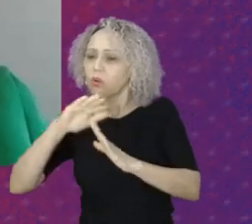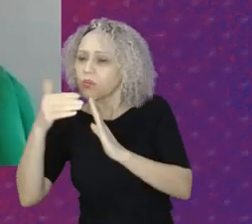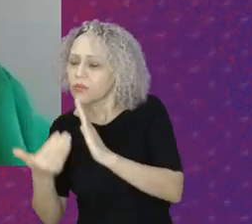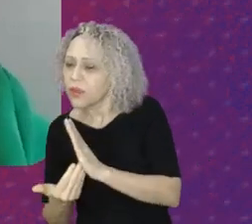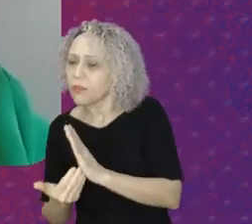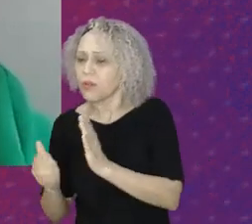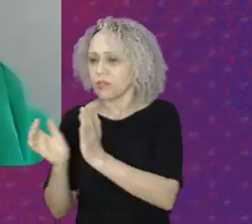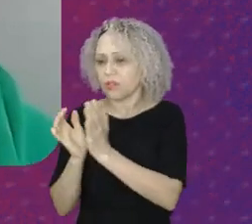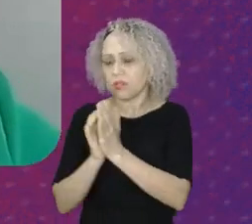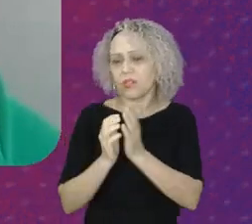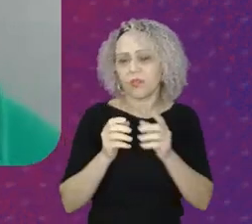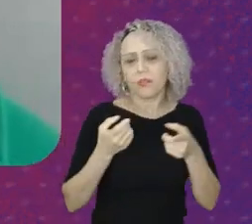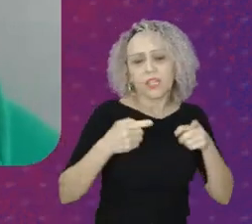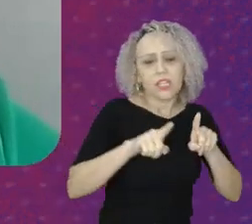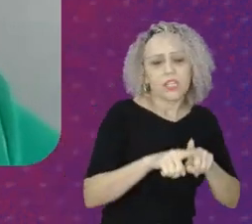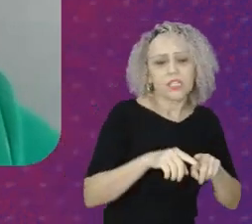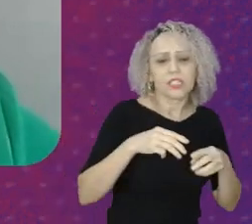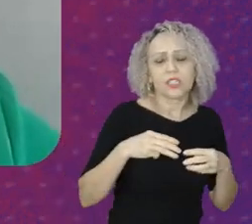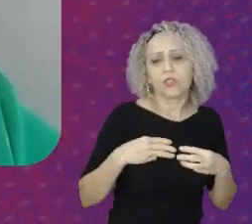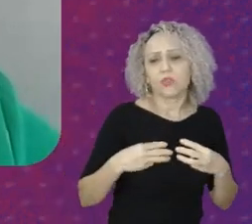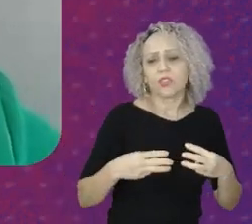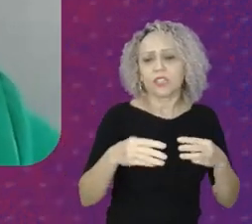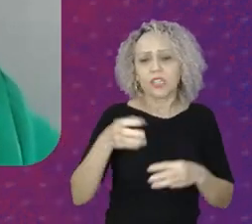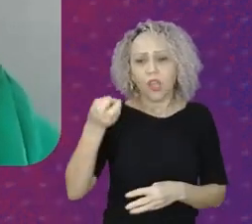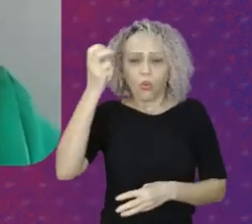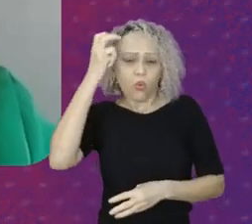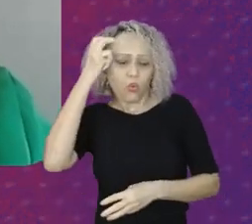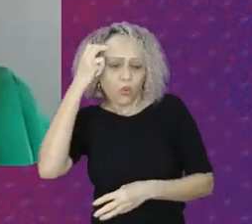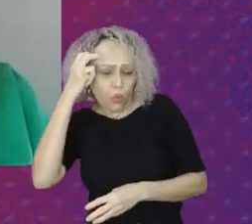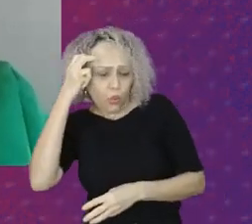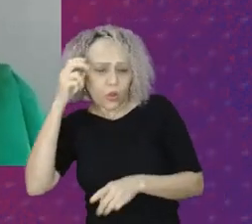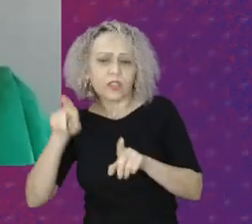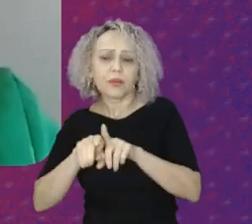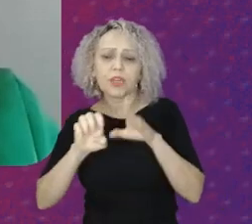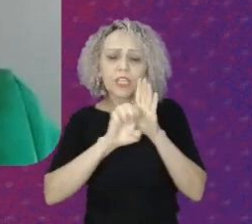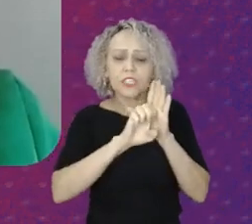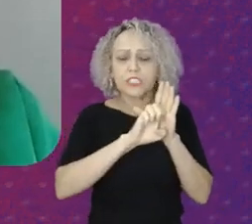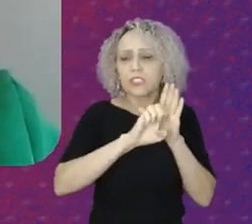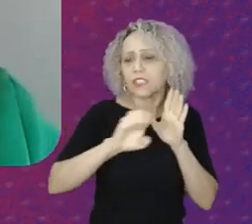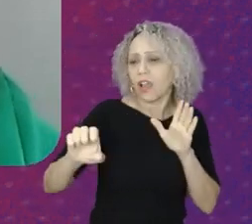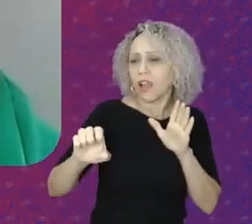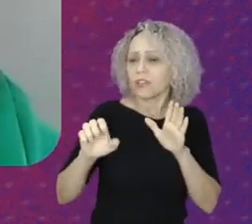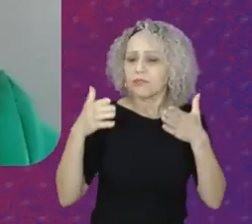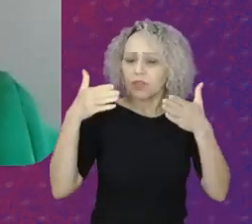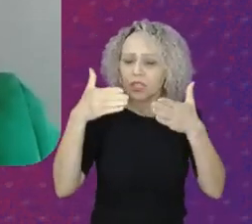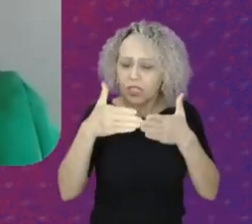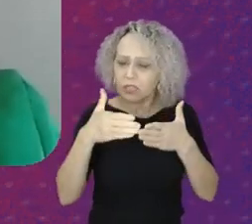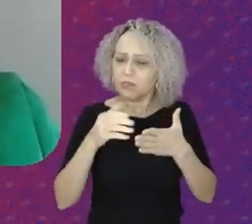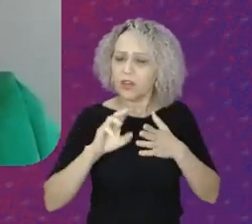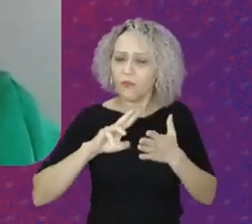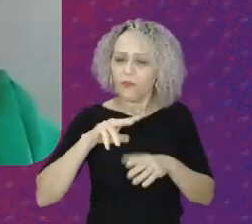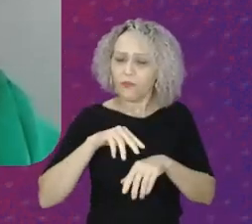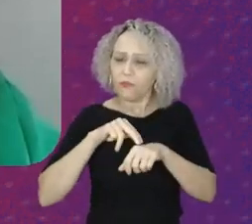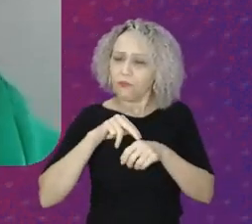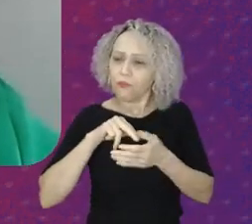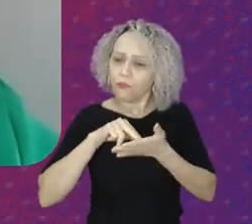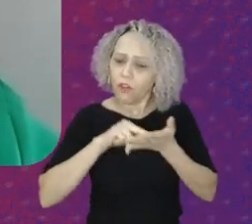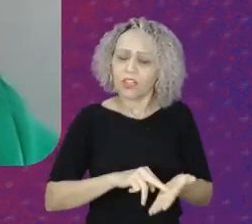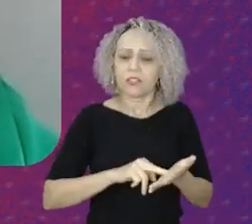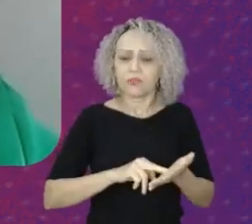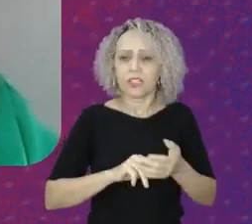da Cultura, no reconhecimento e editais específicos voltados para o fomento e fortalecimento da